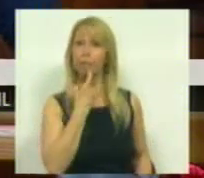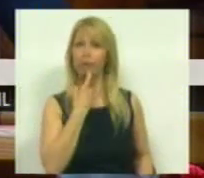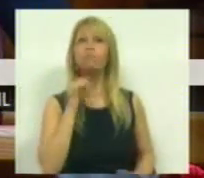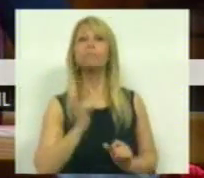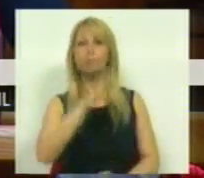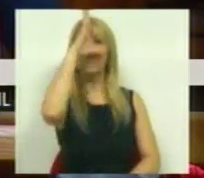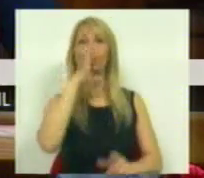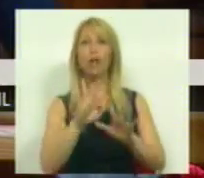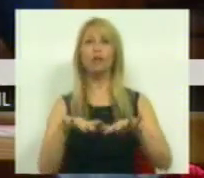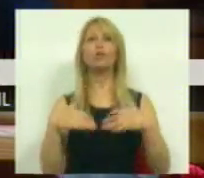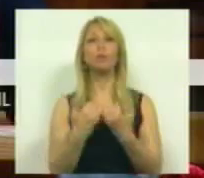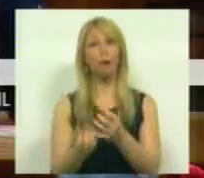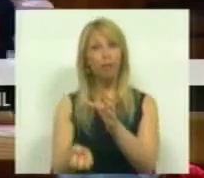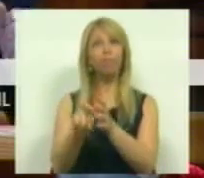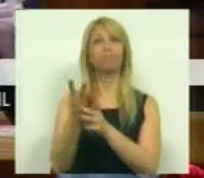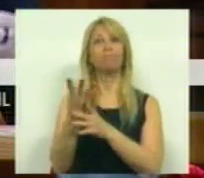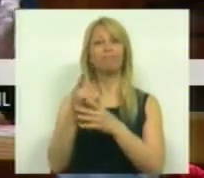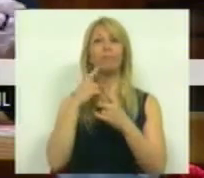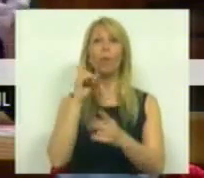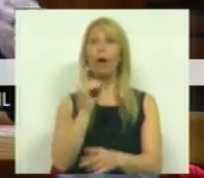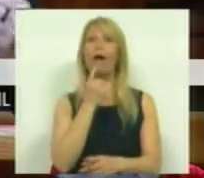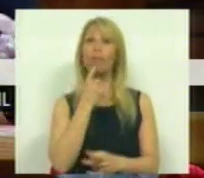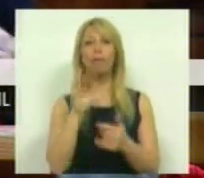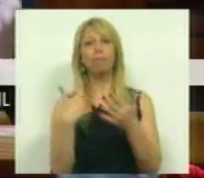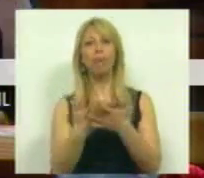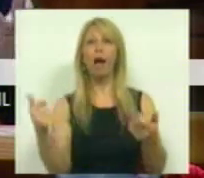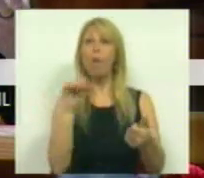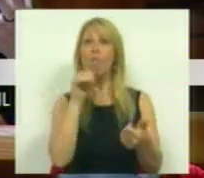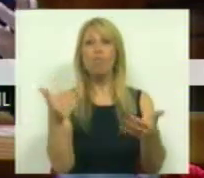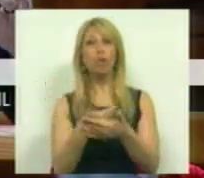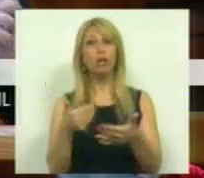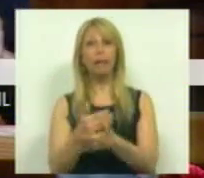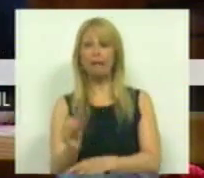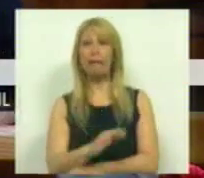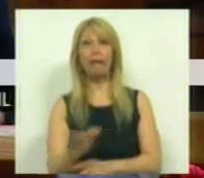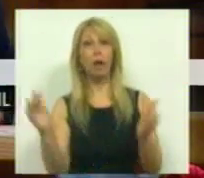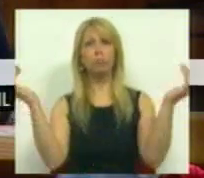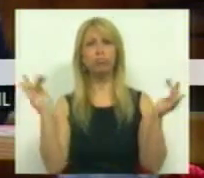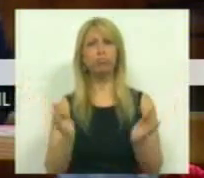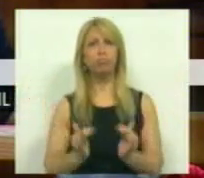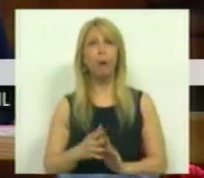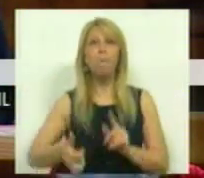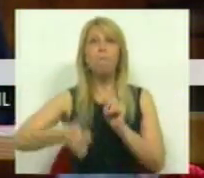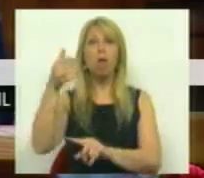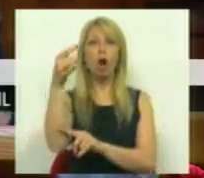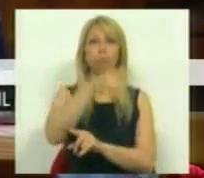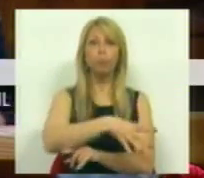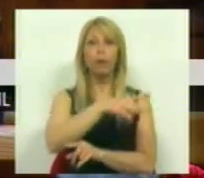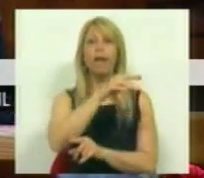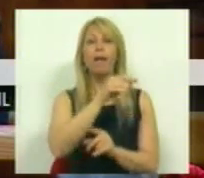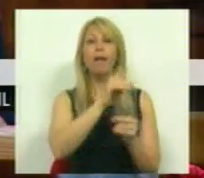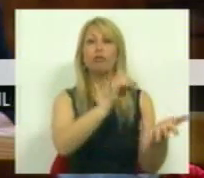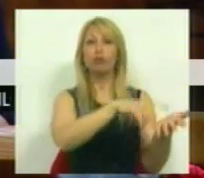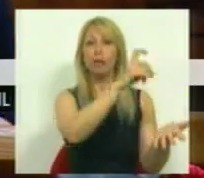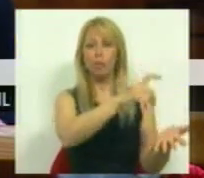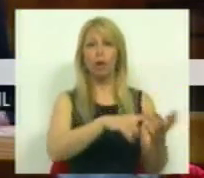Social, nascido com Abril, que reduziu a mortalidade infantil a níveis melhores do que os dos Estados Unidos. Em pouco mais de